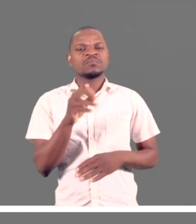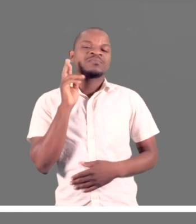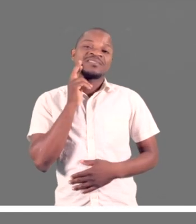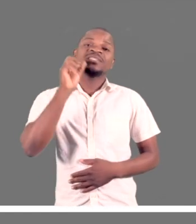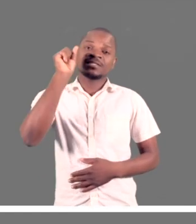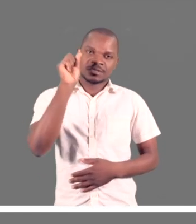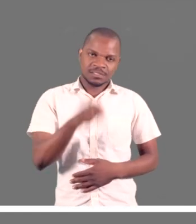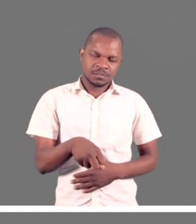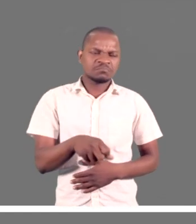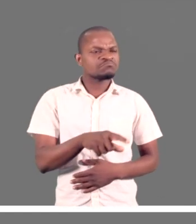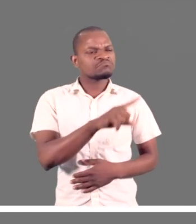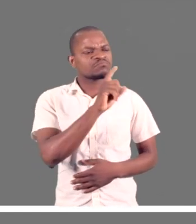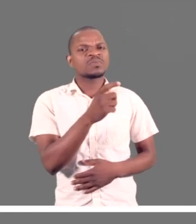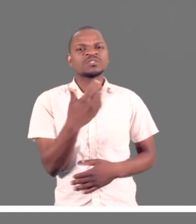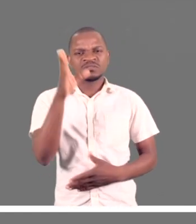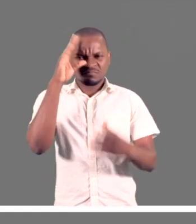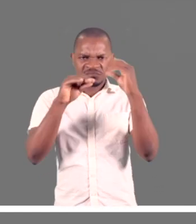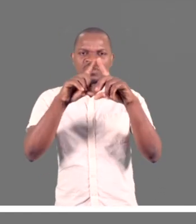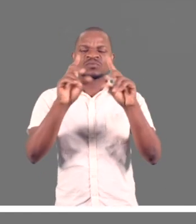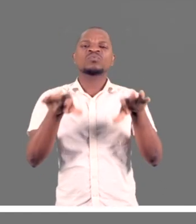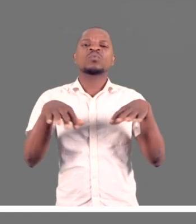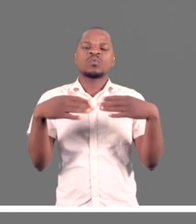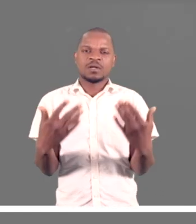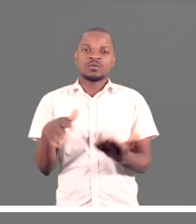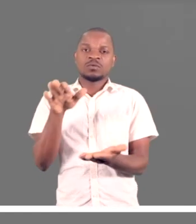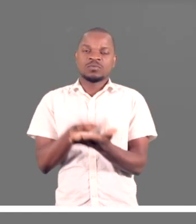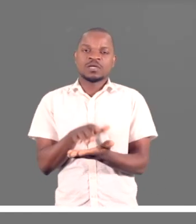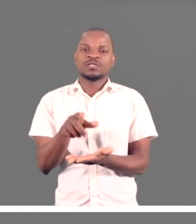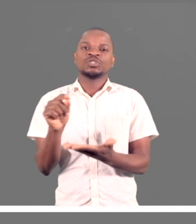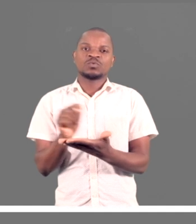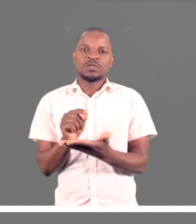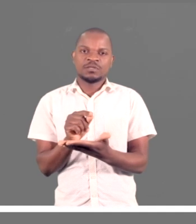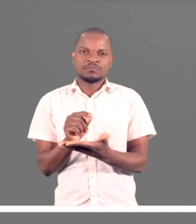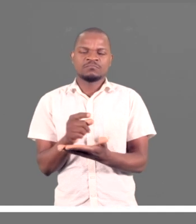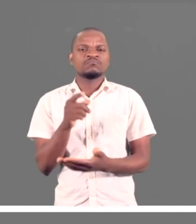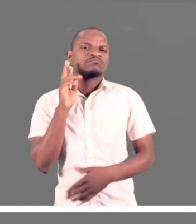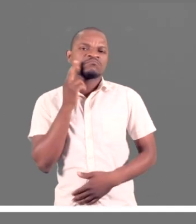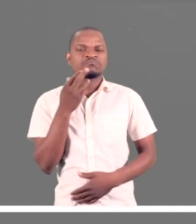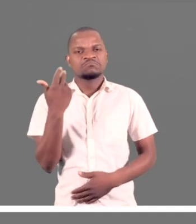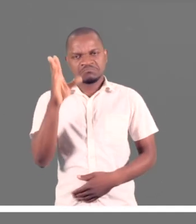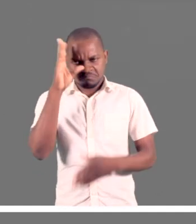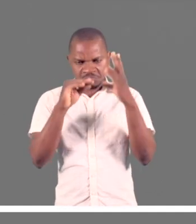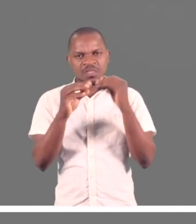gostar? Sim. Aprendeste o que neste período e estás aqui nesta escolinha?